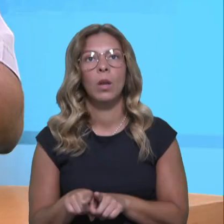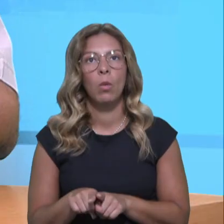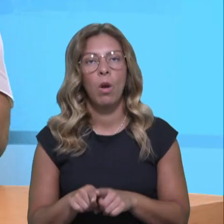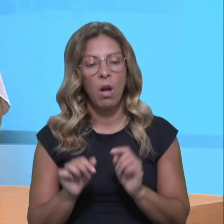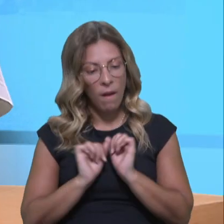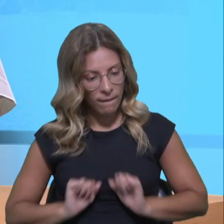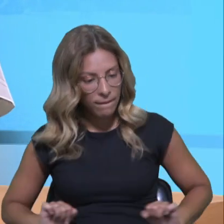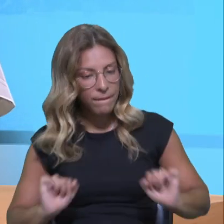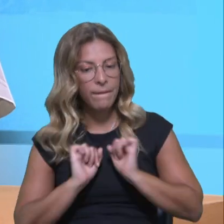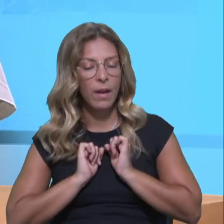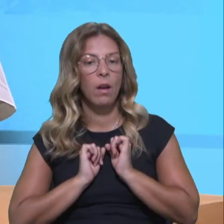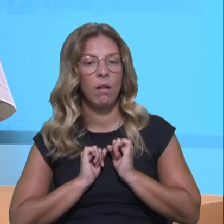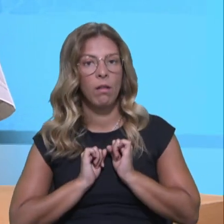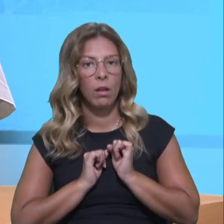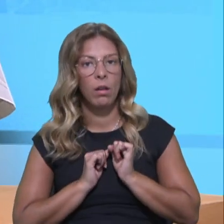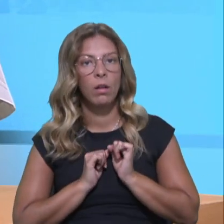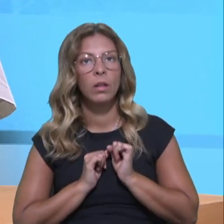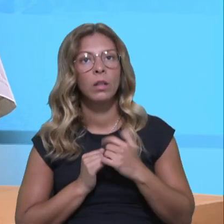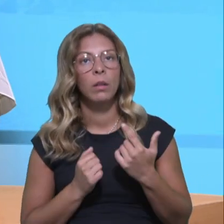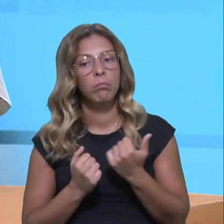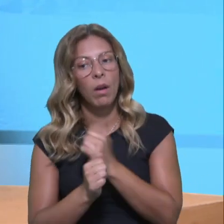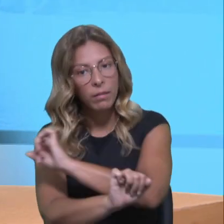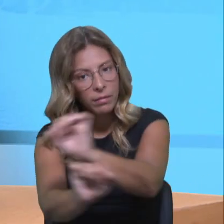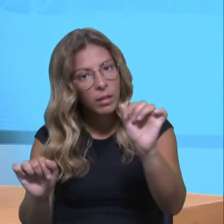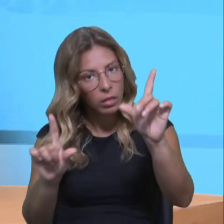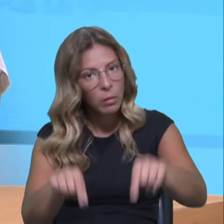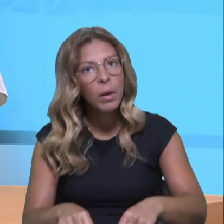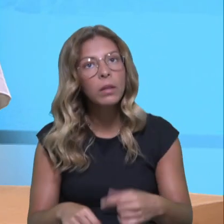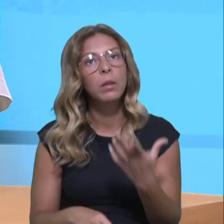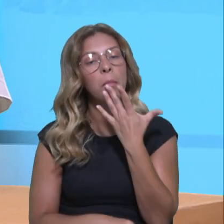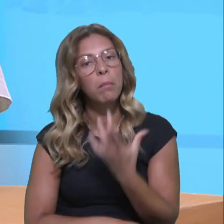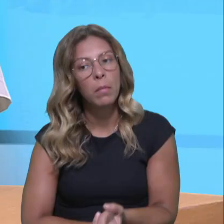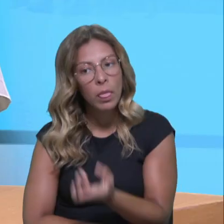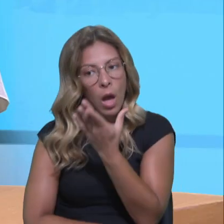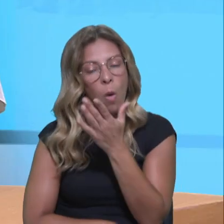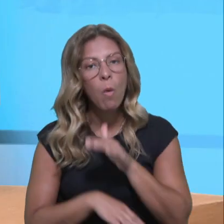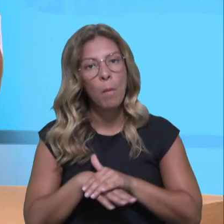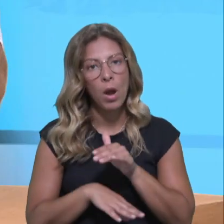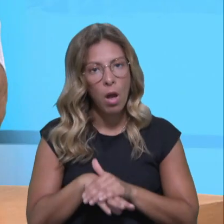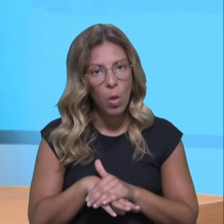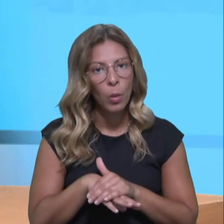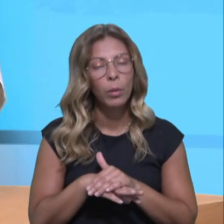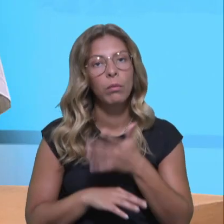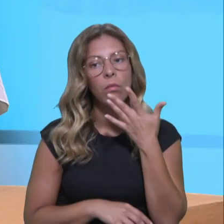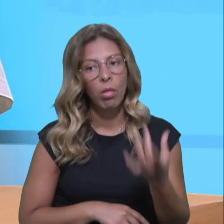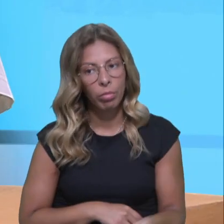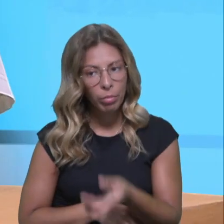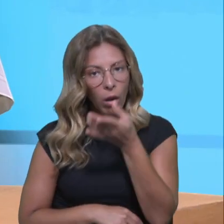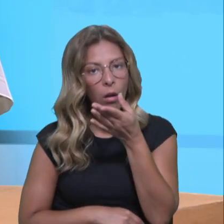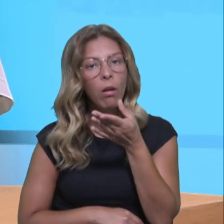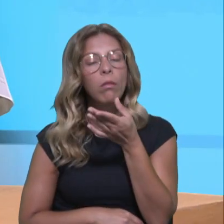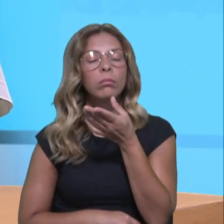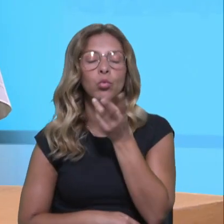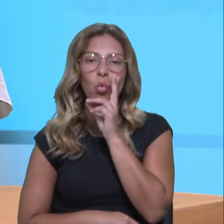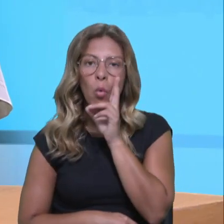é também dos outros. O perdão dos pecados, a da necessidade e da urgência